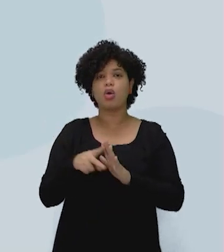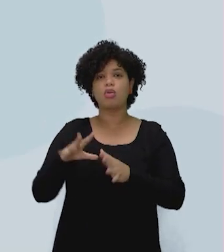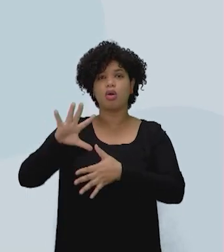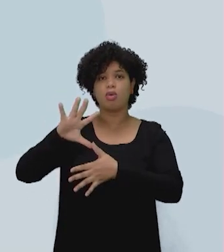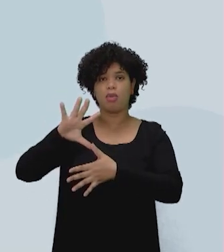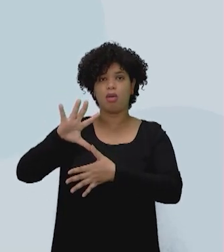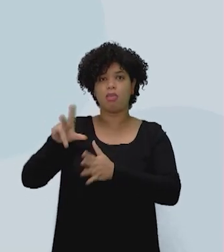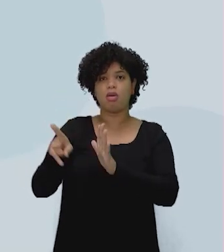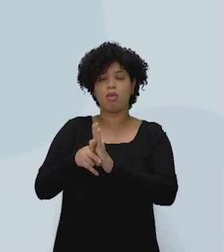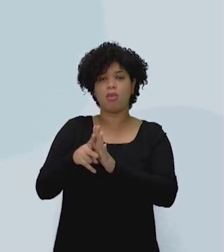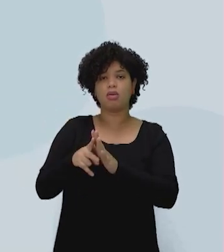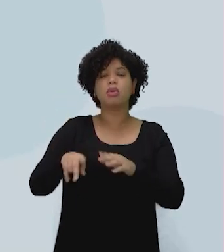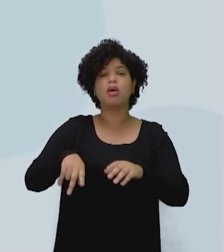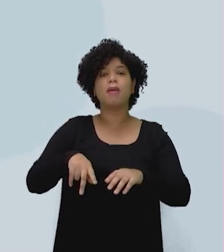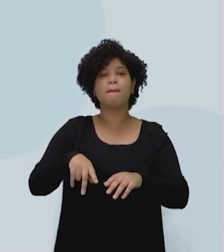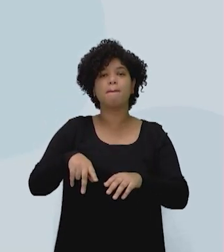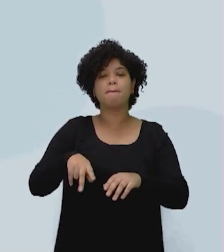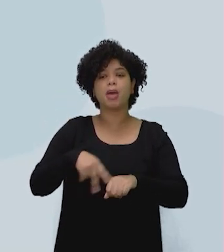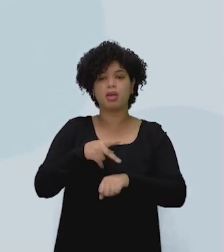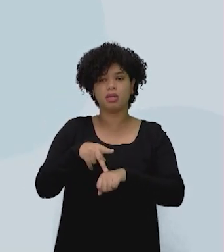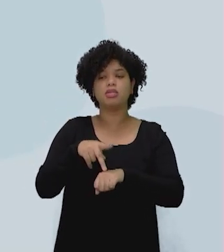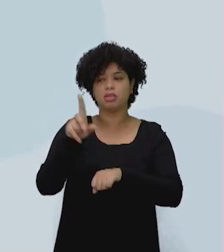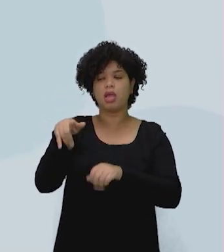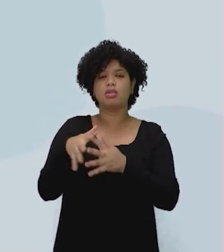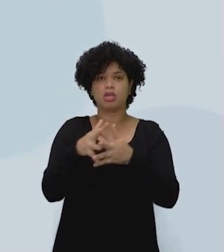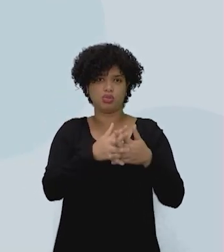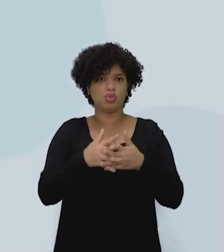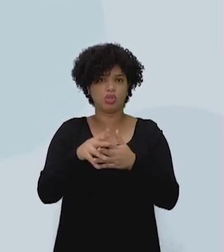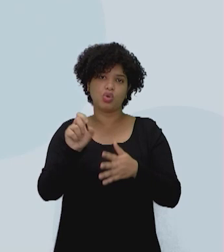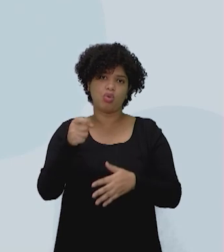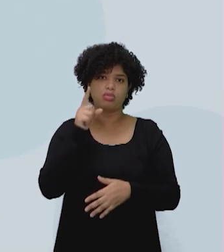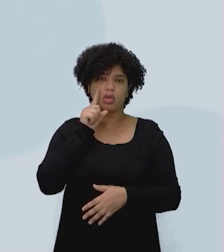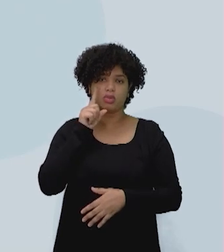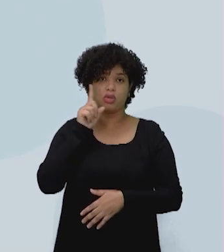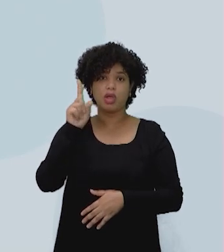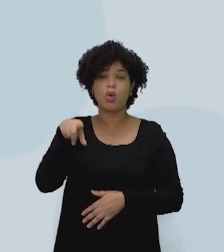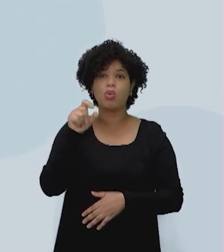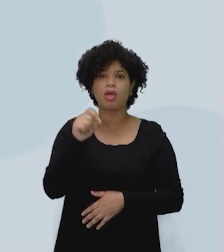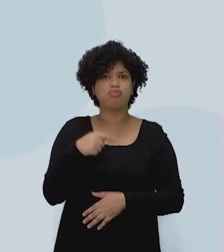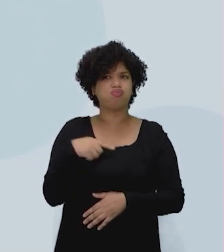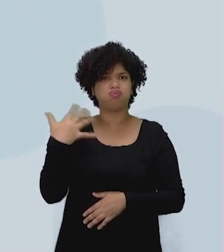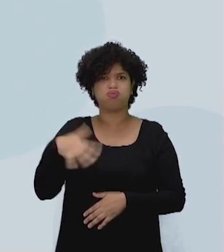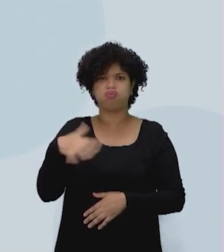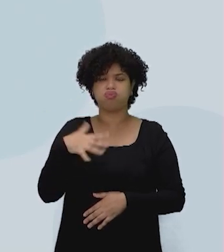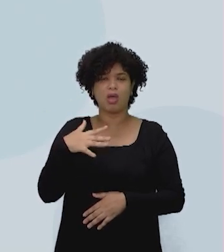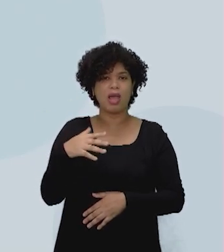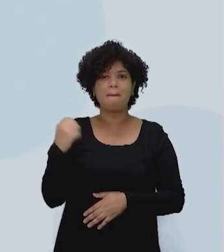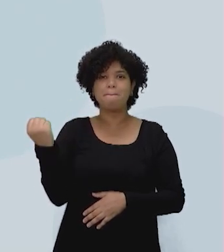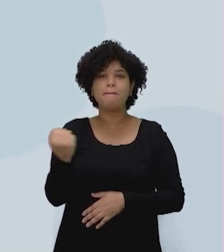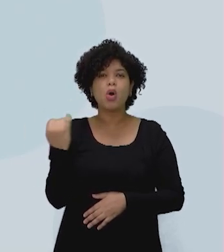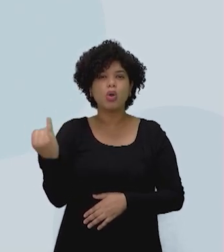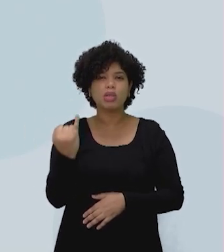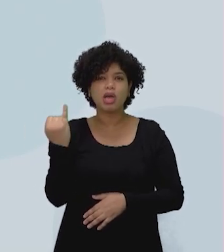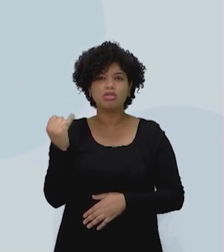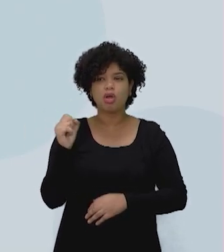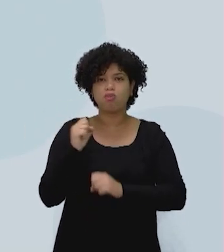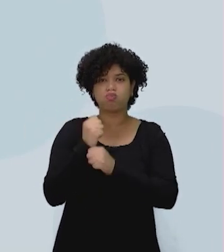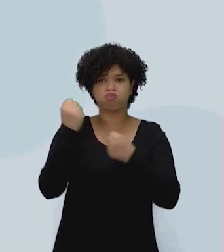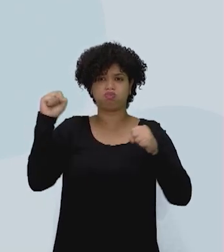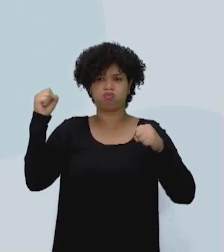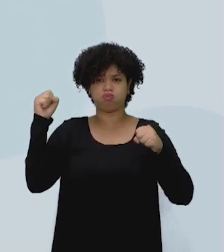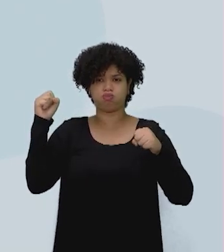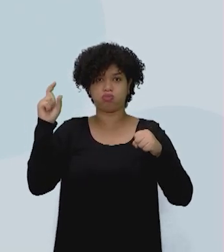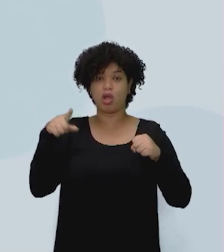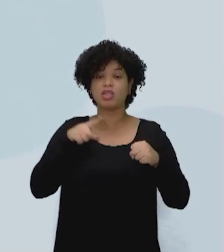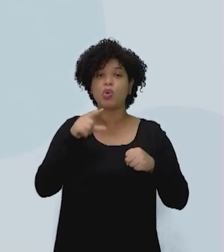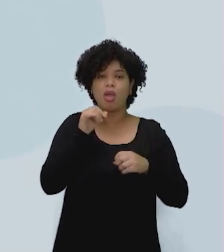Acho que é só os Estados Unidos que está sendo retratado aí. É, só os Estados Unidos. Estados Unidos é uma potência global, né? Então a economia é um dos maiores produtores de